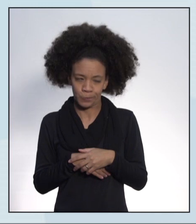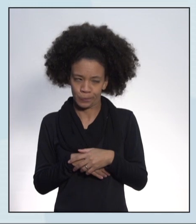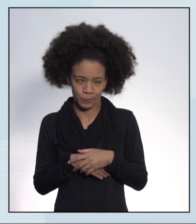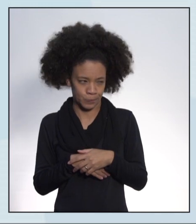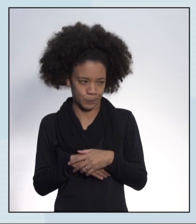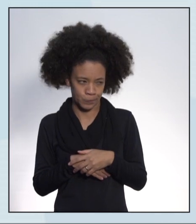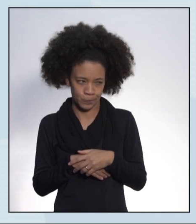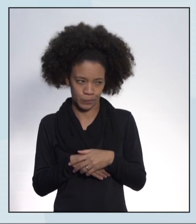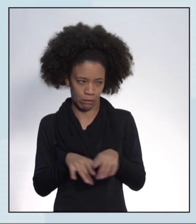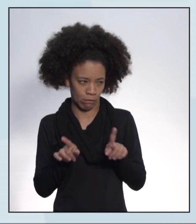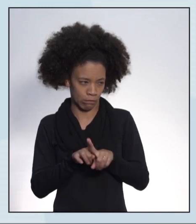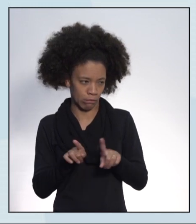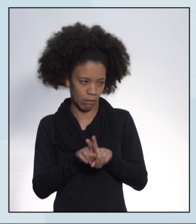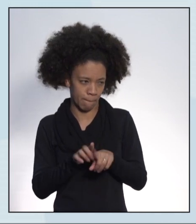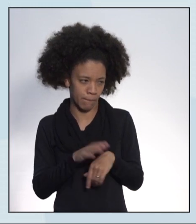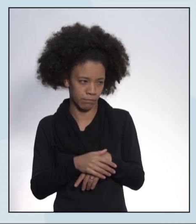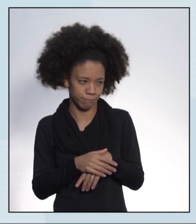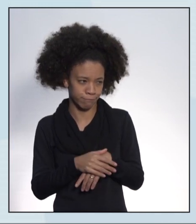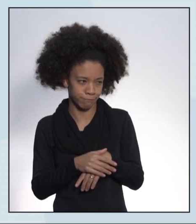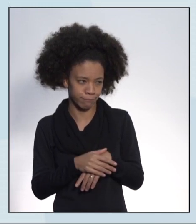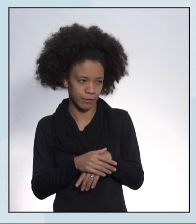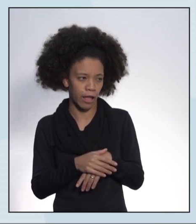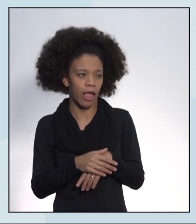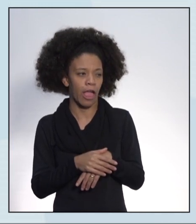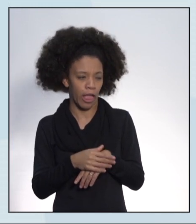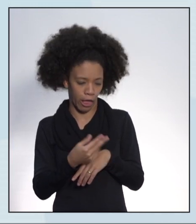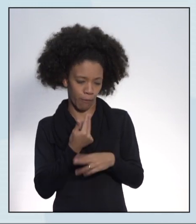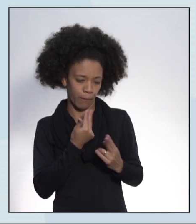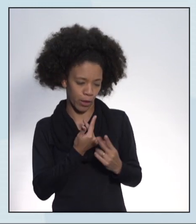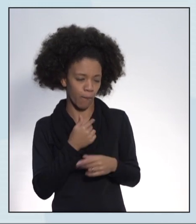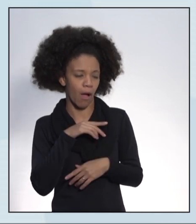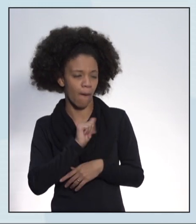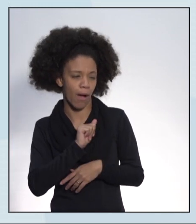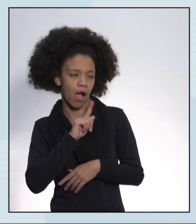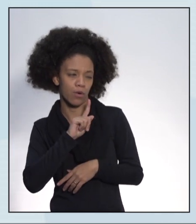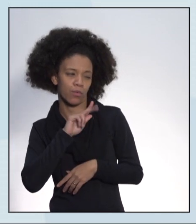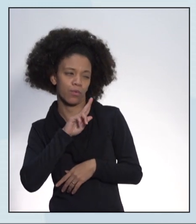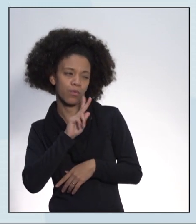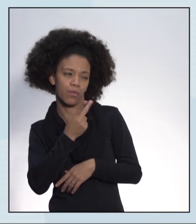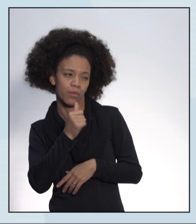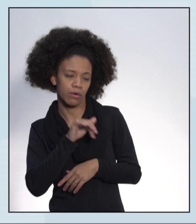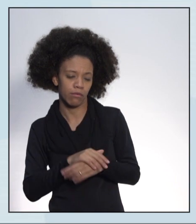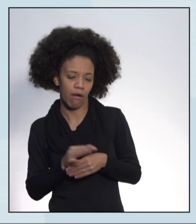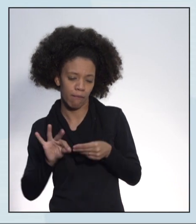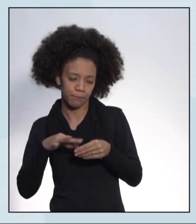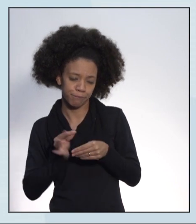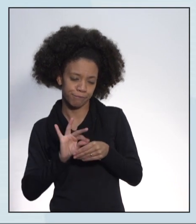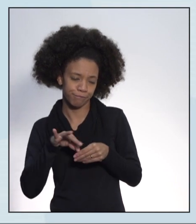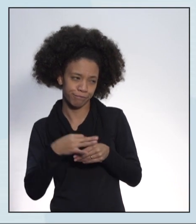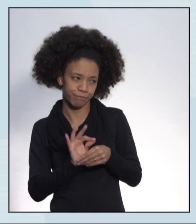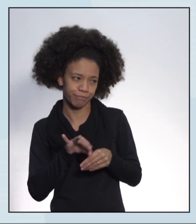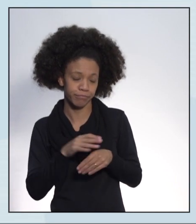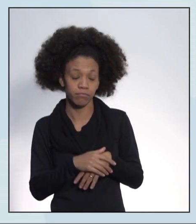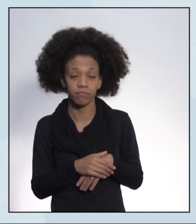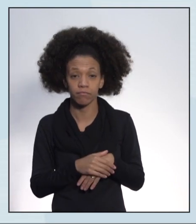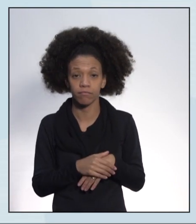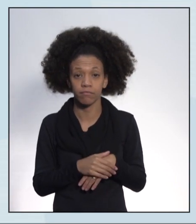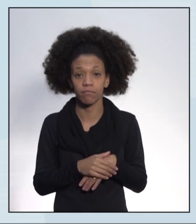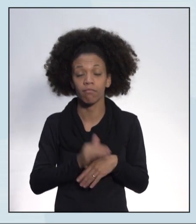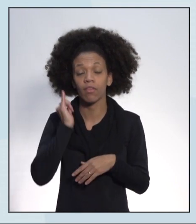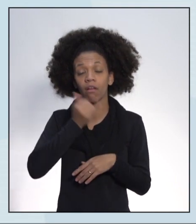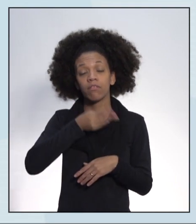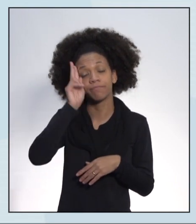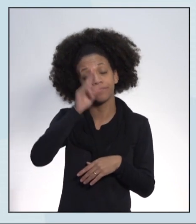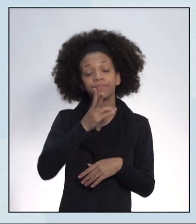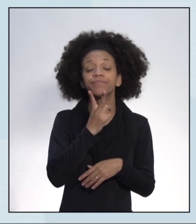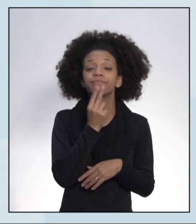também eu tenho servido de agulha a muita linha ordinária. Conto de Machado de